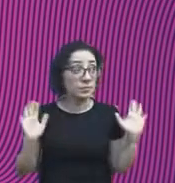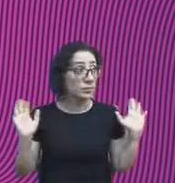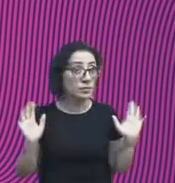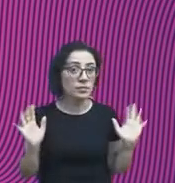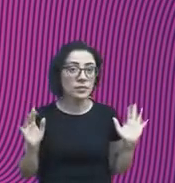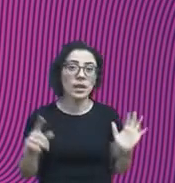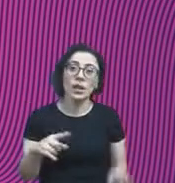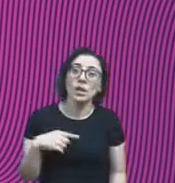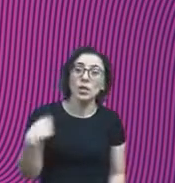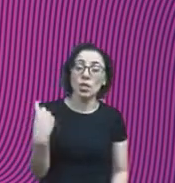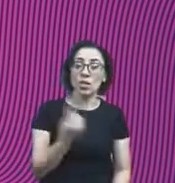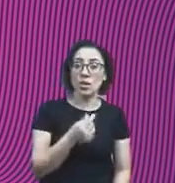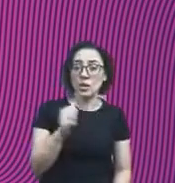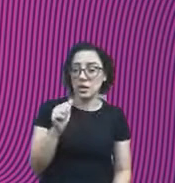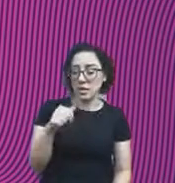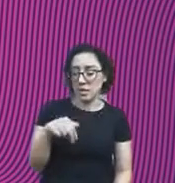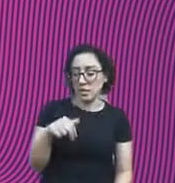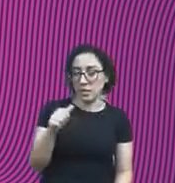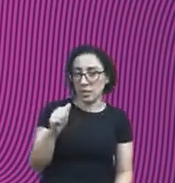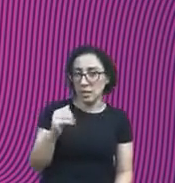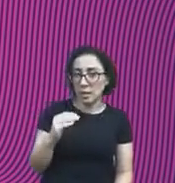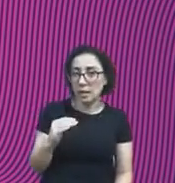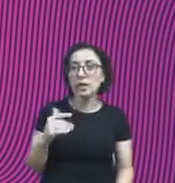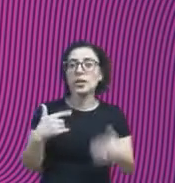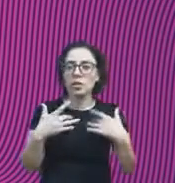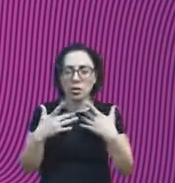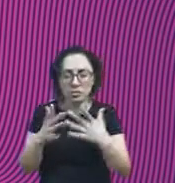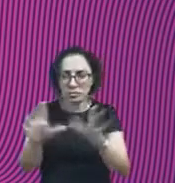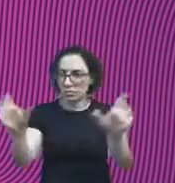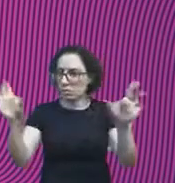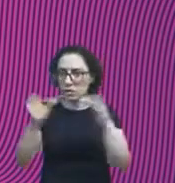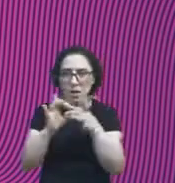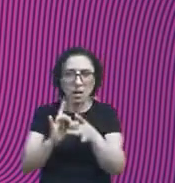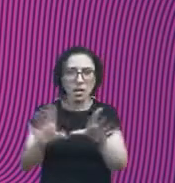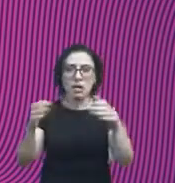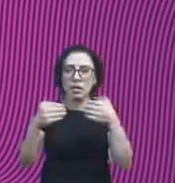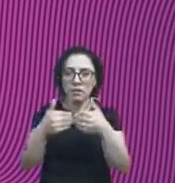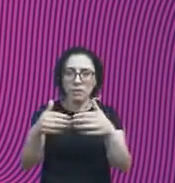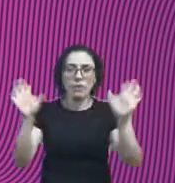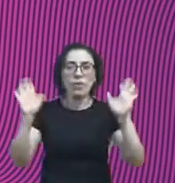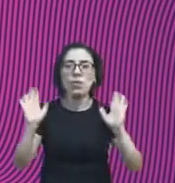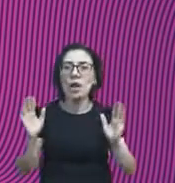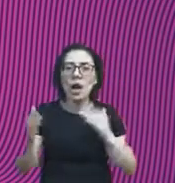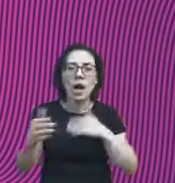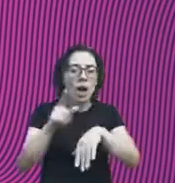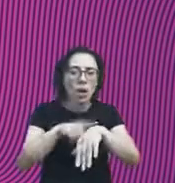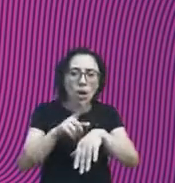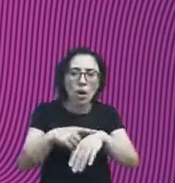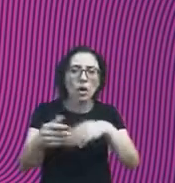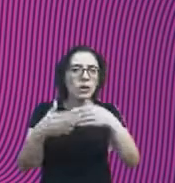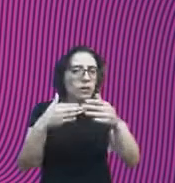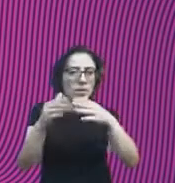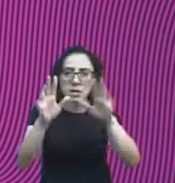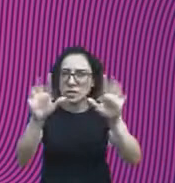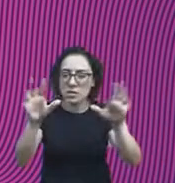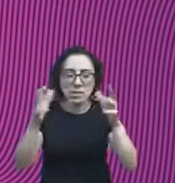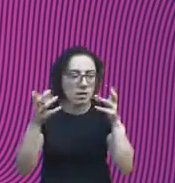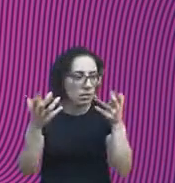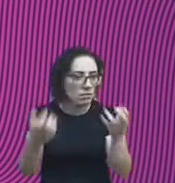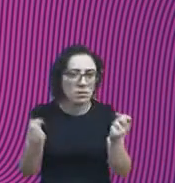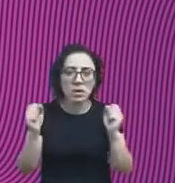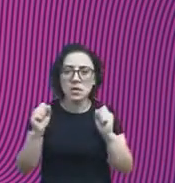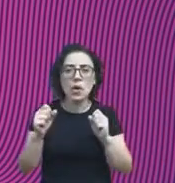à disposição da Abrange, Renato, na hora que você quiser, para os hospitais que quiserem, a nossa